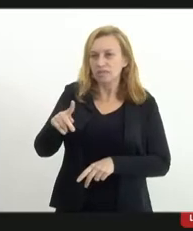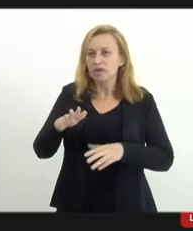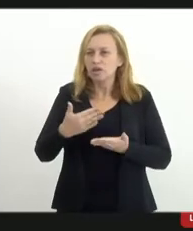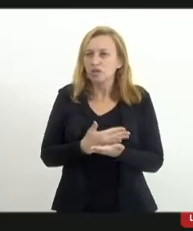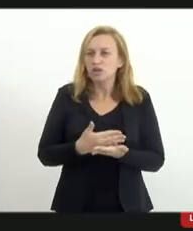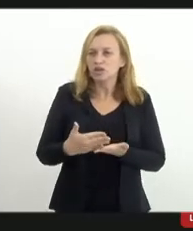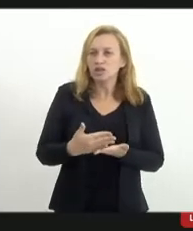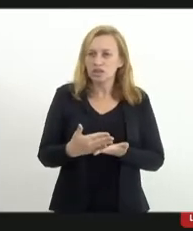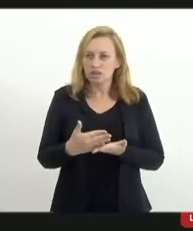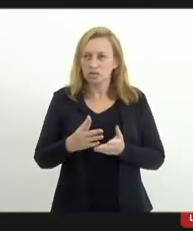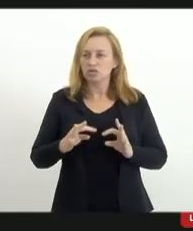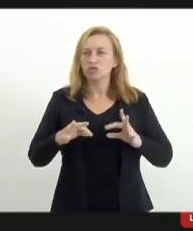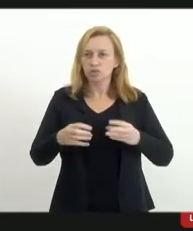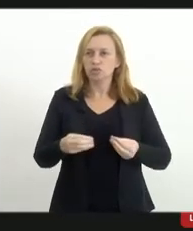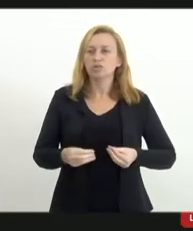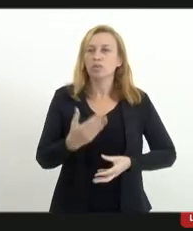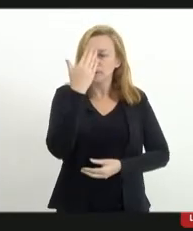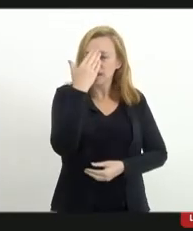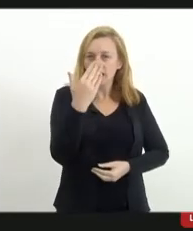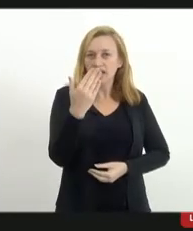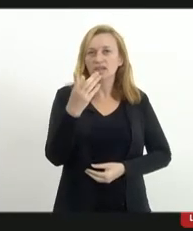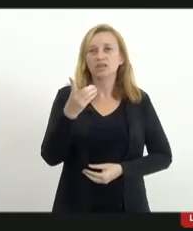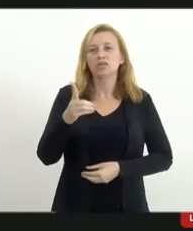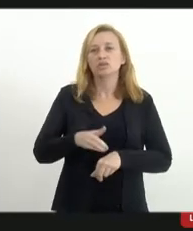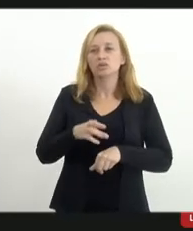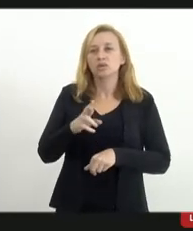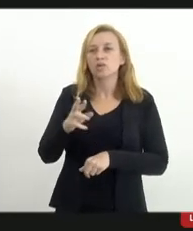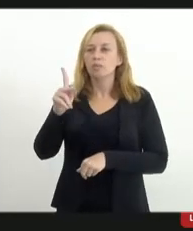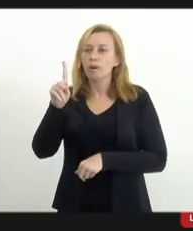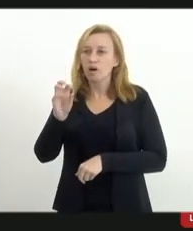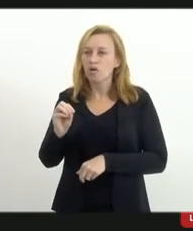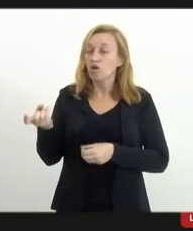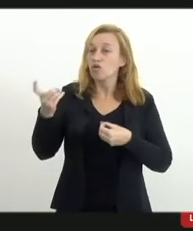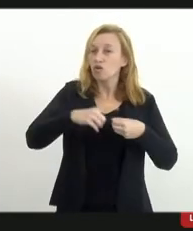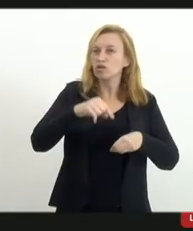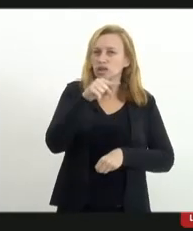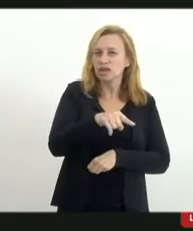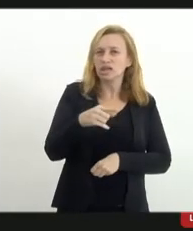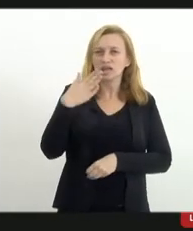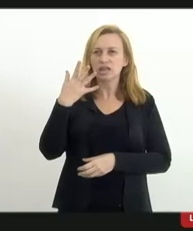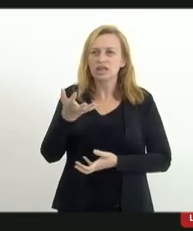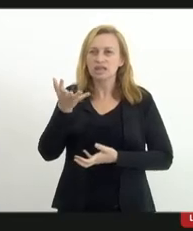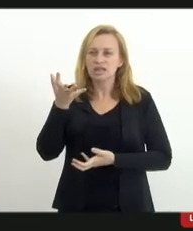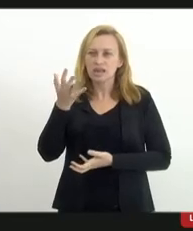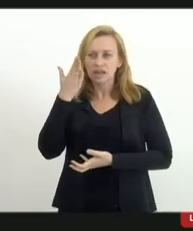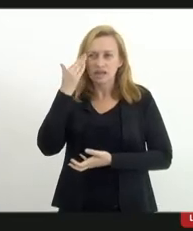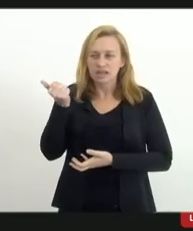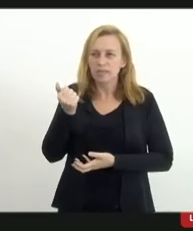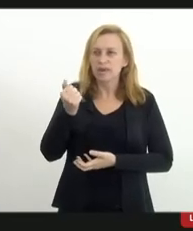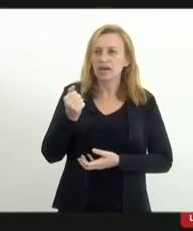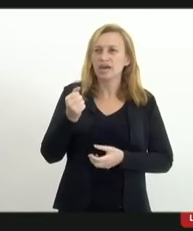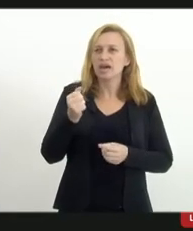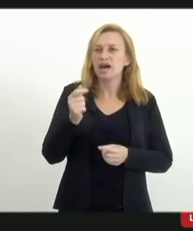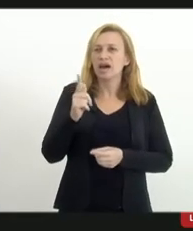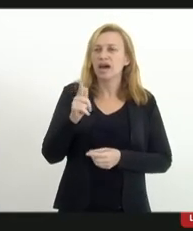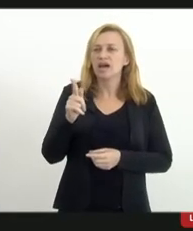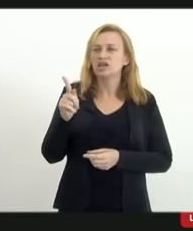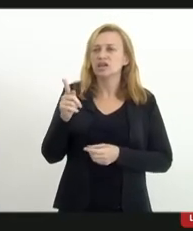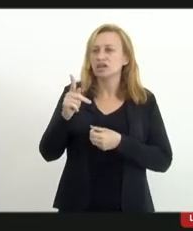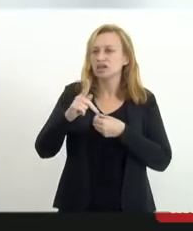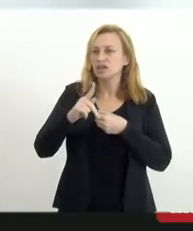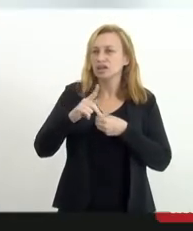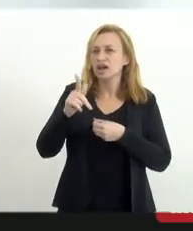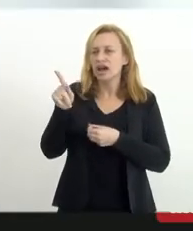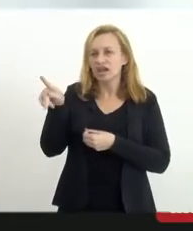lançamento. Obrigado, doutor Paulo Henrique. Eu volto aqui, porque eu queria saber da Agência Nacional de Petróleo